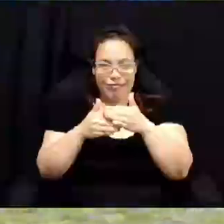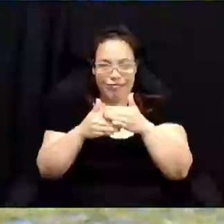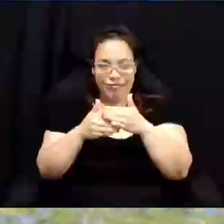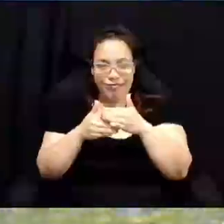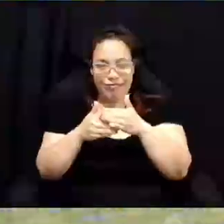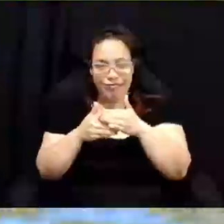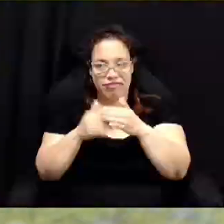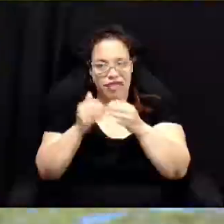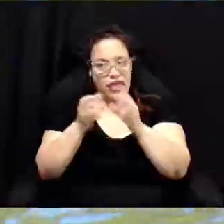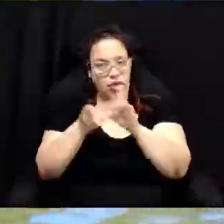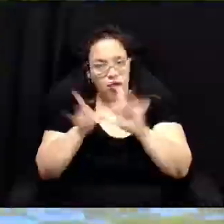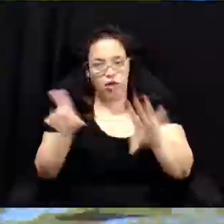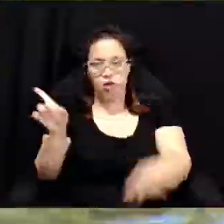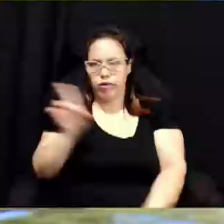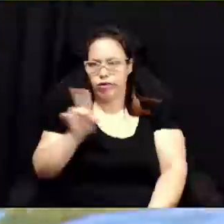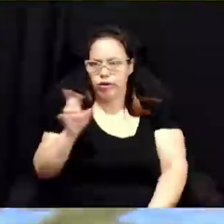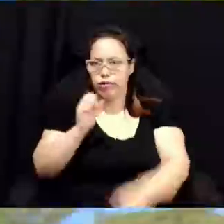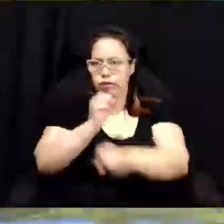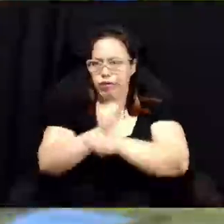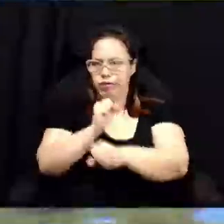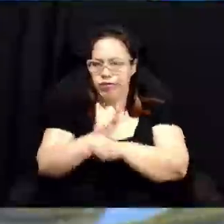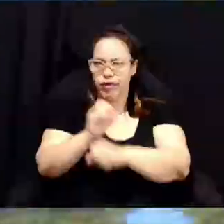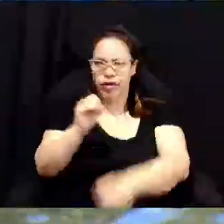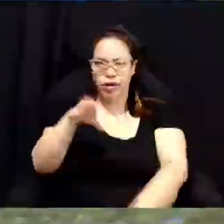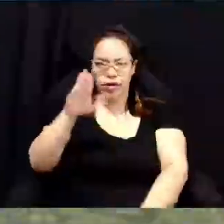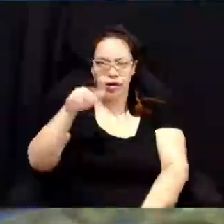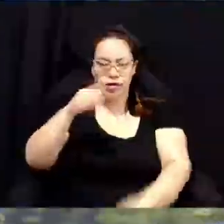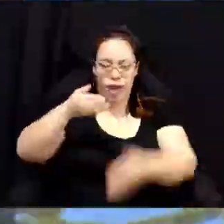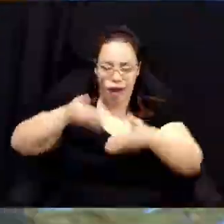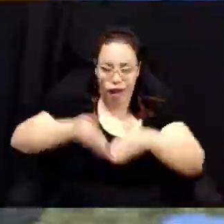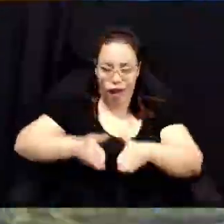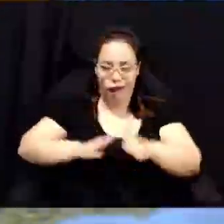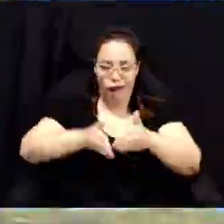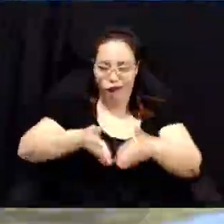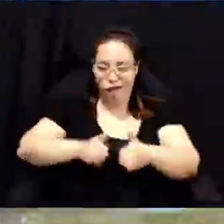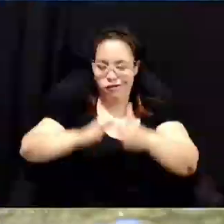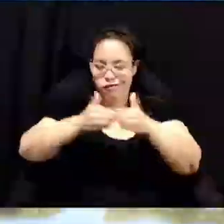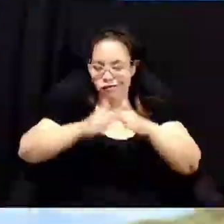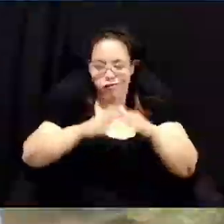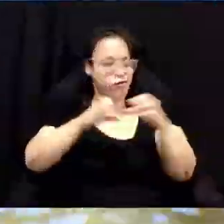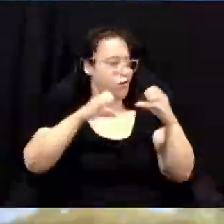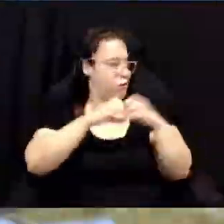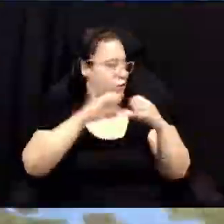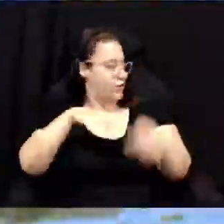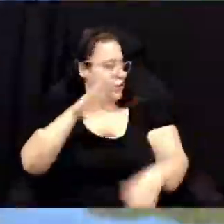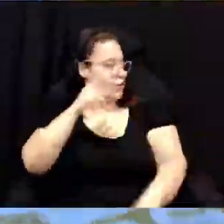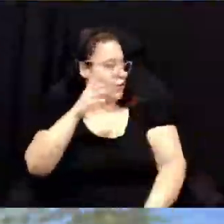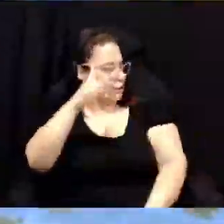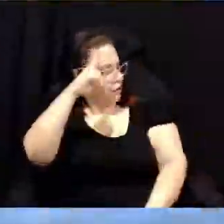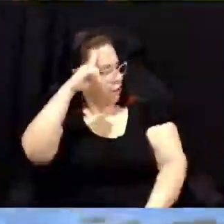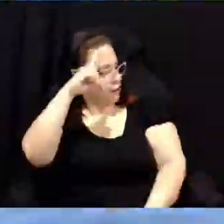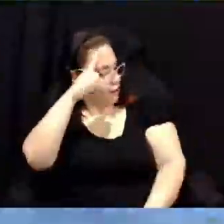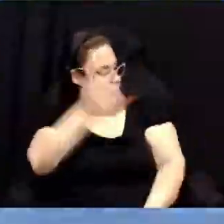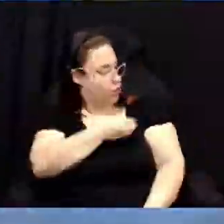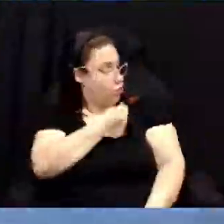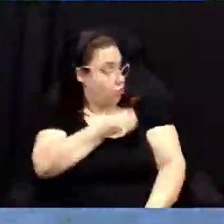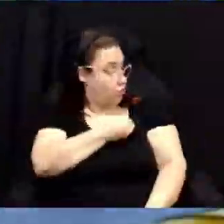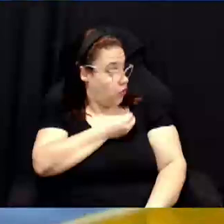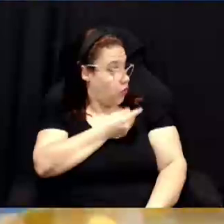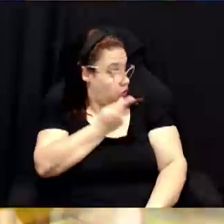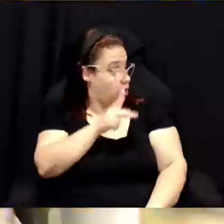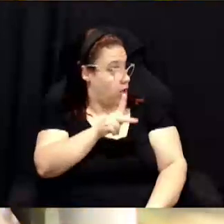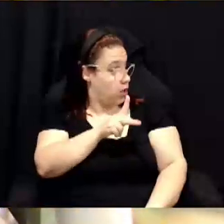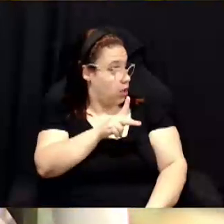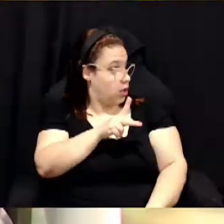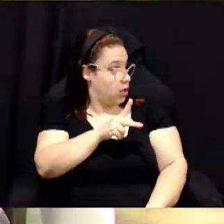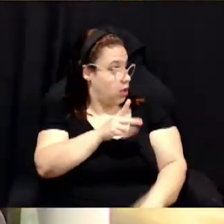desvincular, e somente cada vez mais mergulhar de cabeça. A paixão foi tanta que hoje em dia você vive da canoagem, você é guia